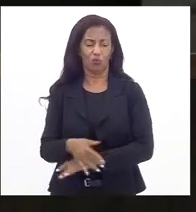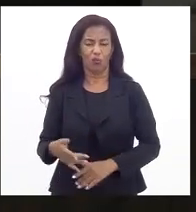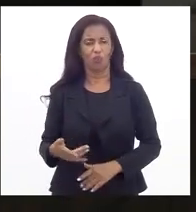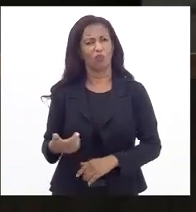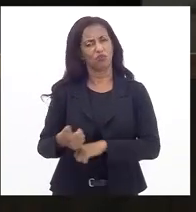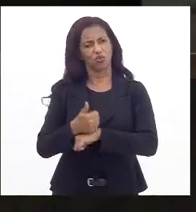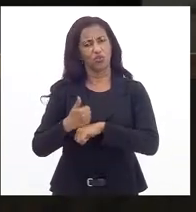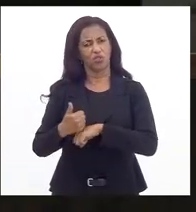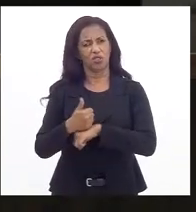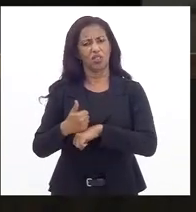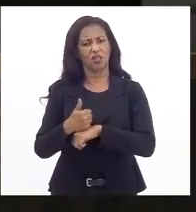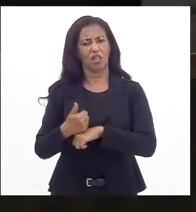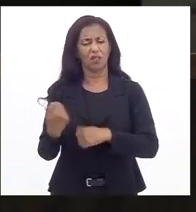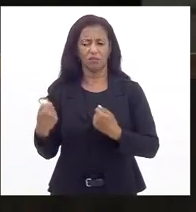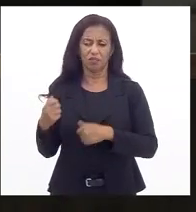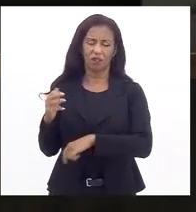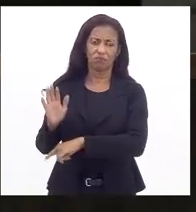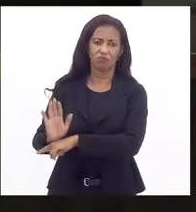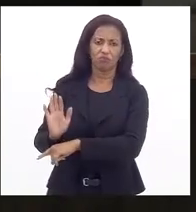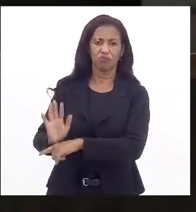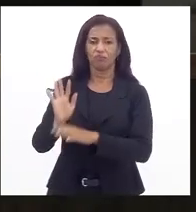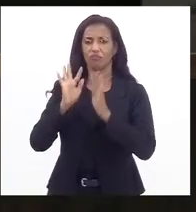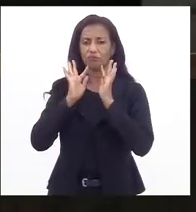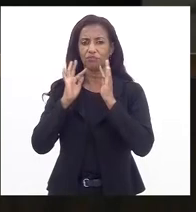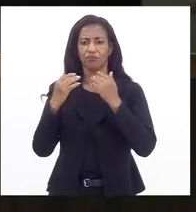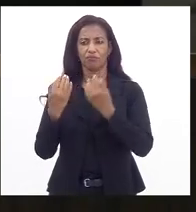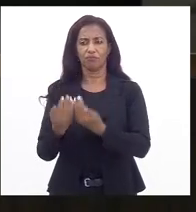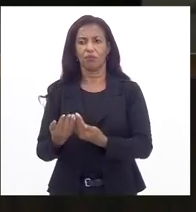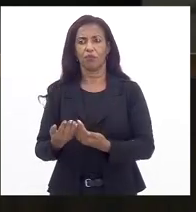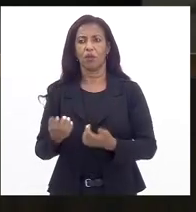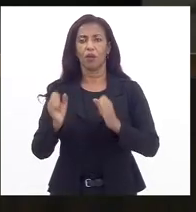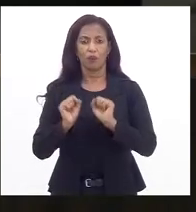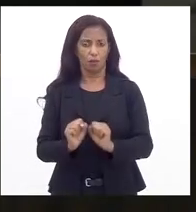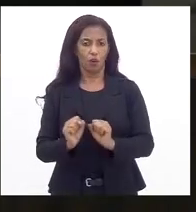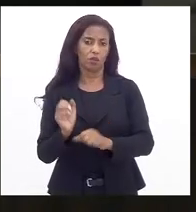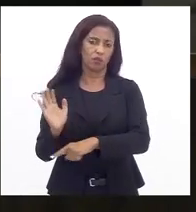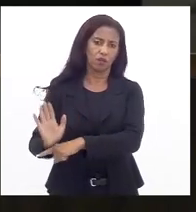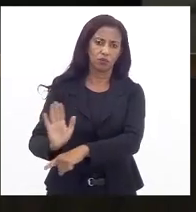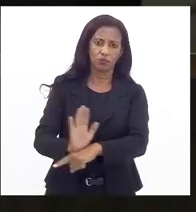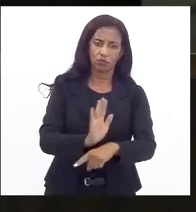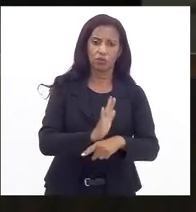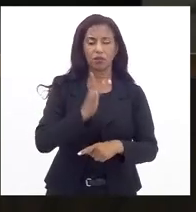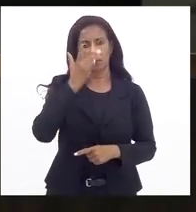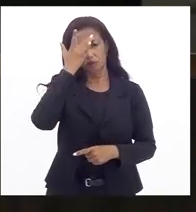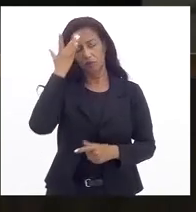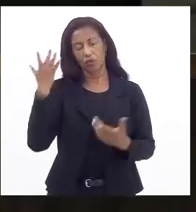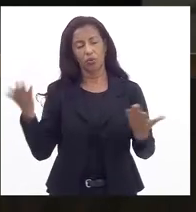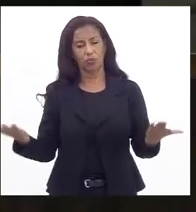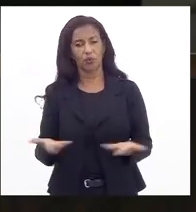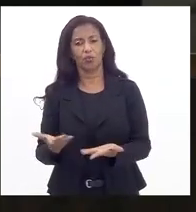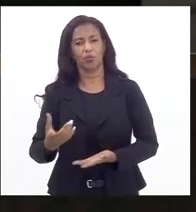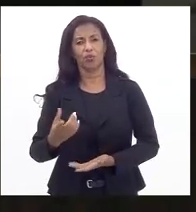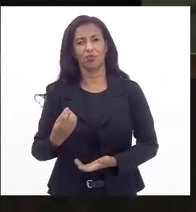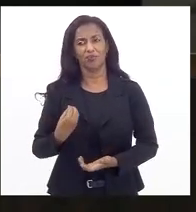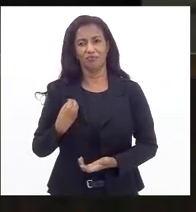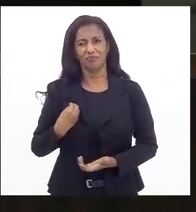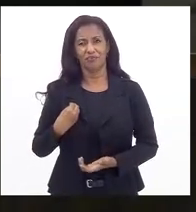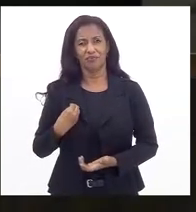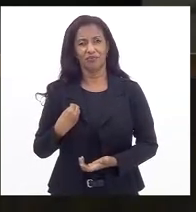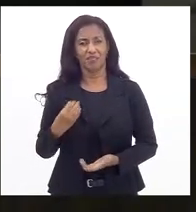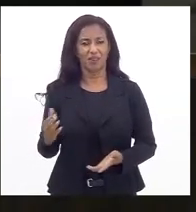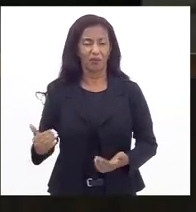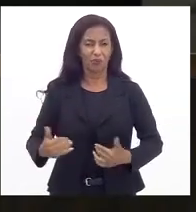no dignidade criar os condicionantes para que a gente possa atender essas pessoas que hoje estão passando